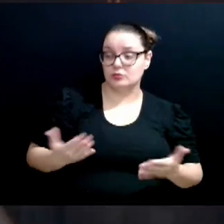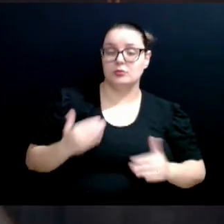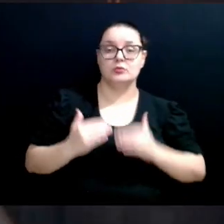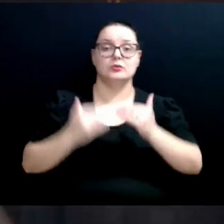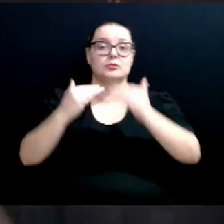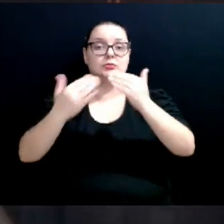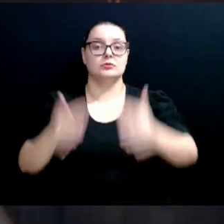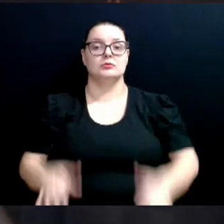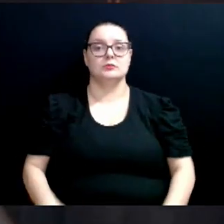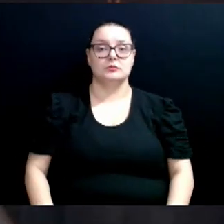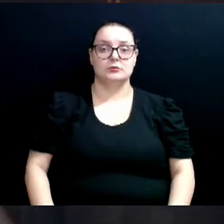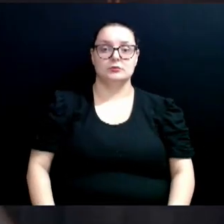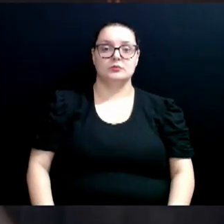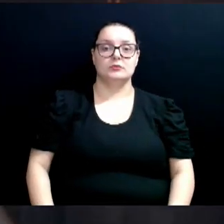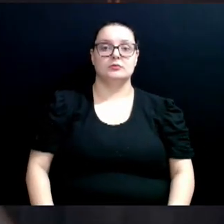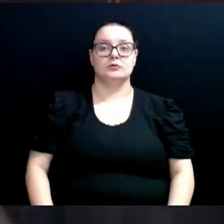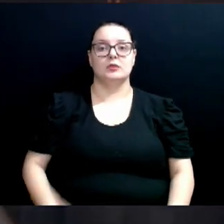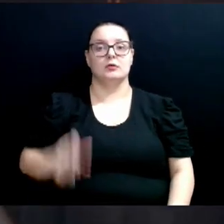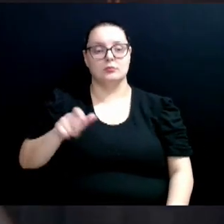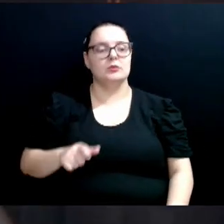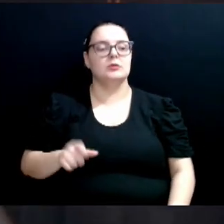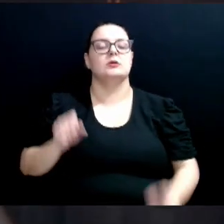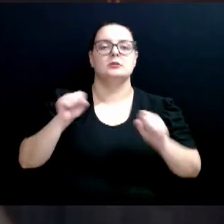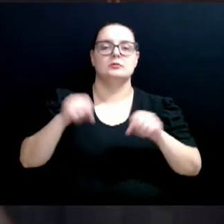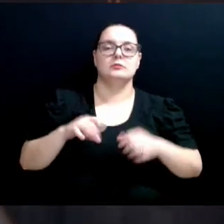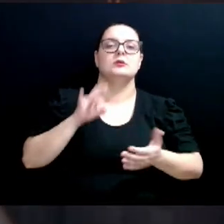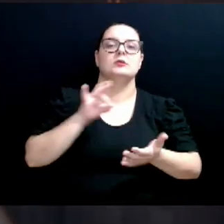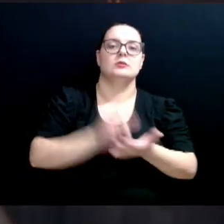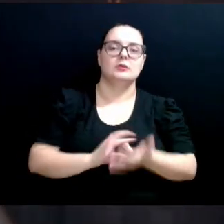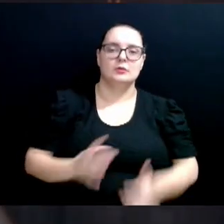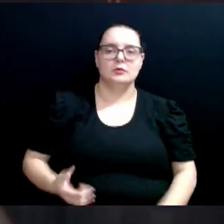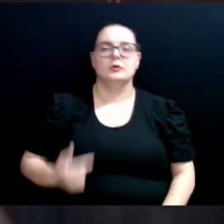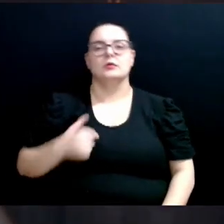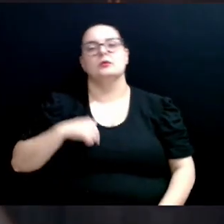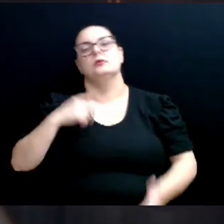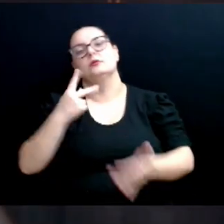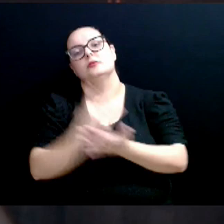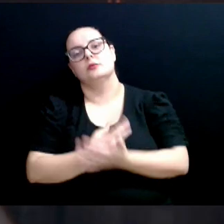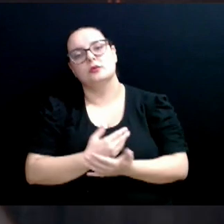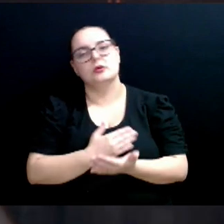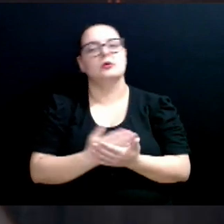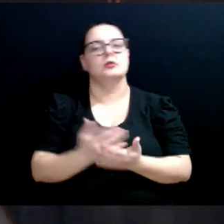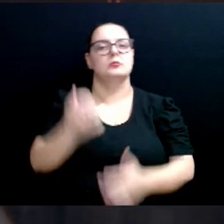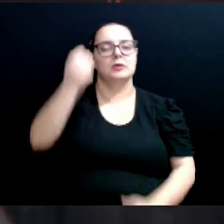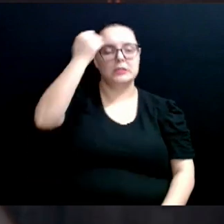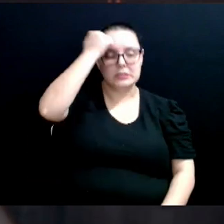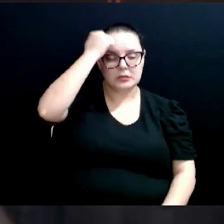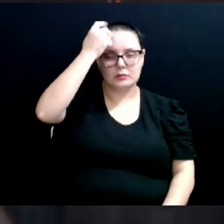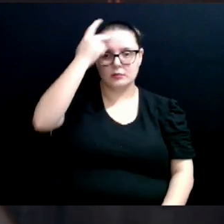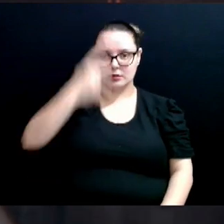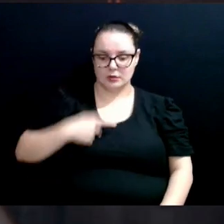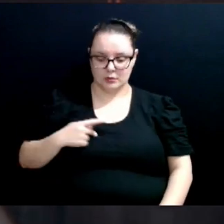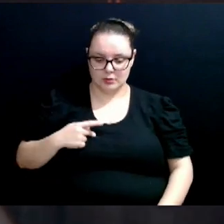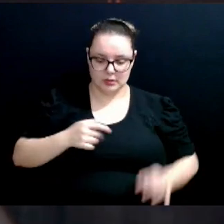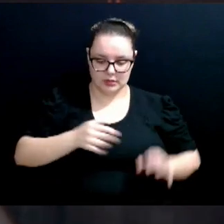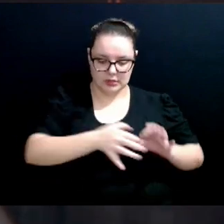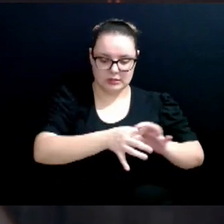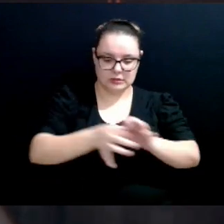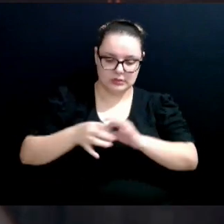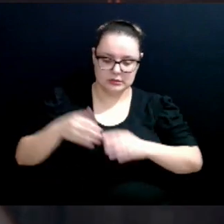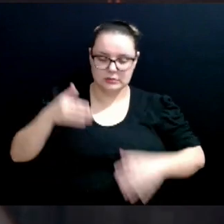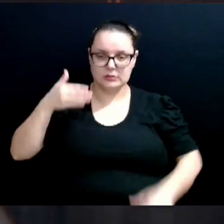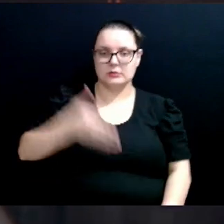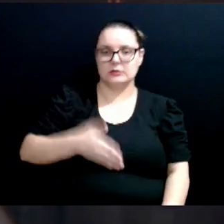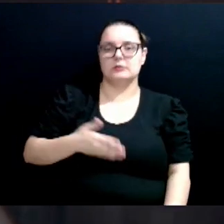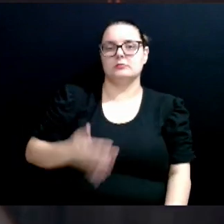A outra pessoa vai realmente procurar, não, realmente eu que estou errada, ela começa a se culpar, ela começa a entrar nesse ciclo, e aí vai ficando mais